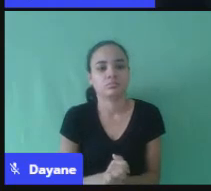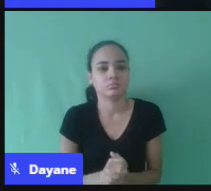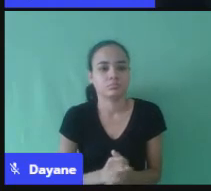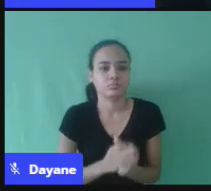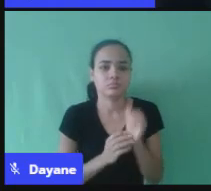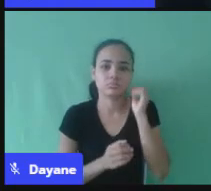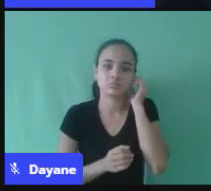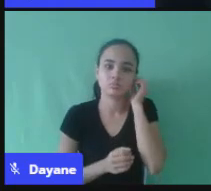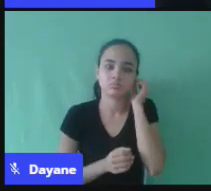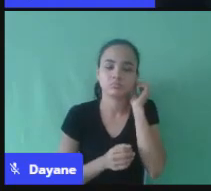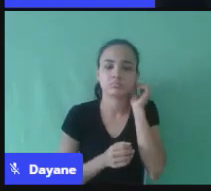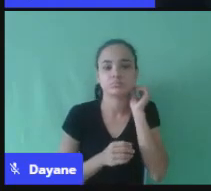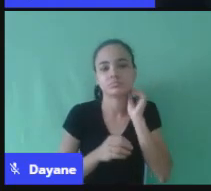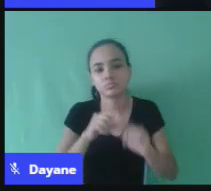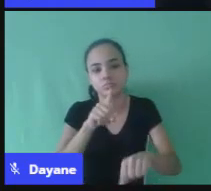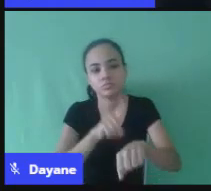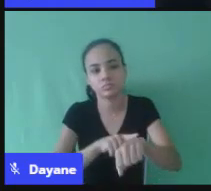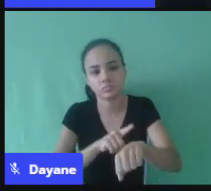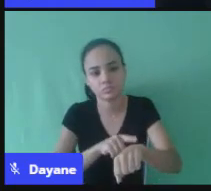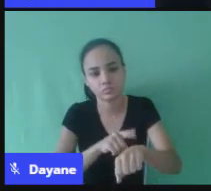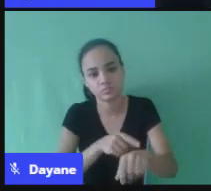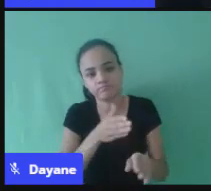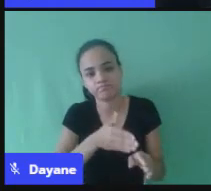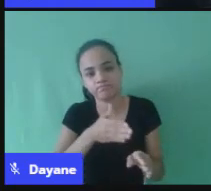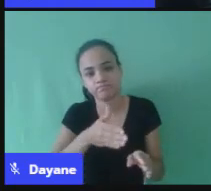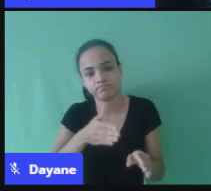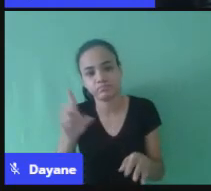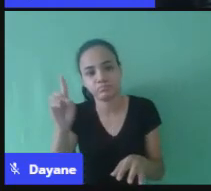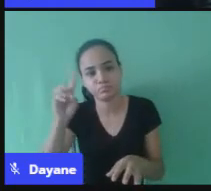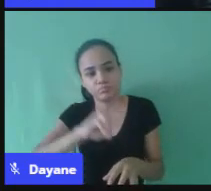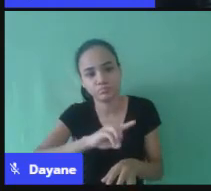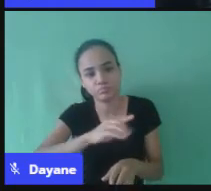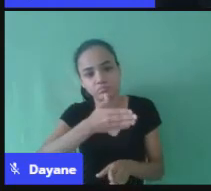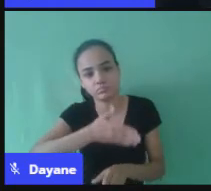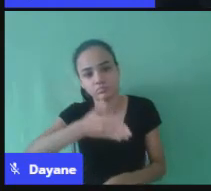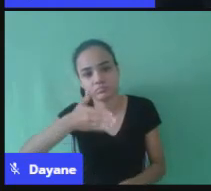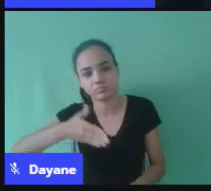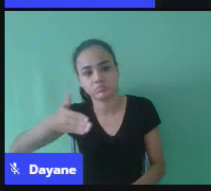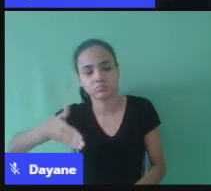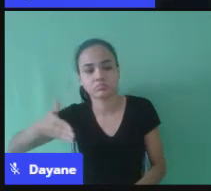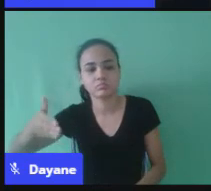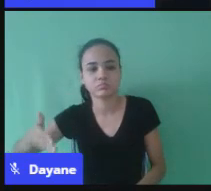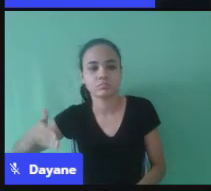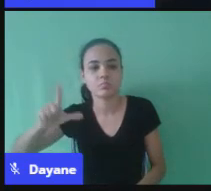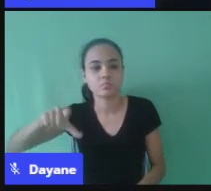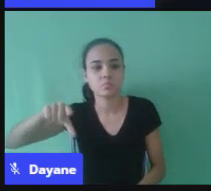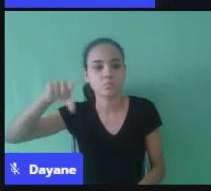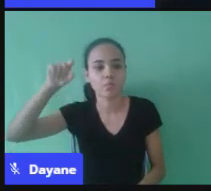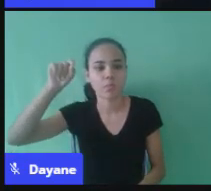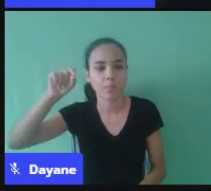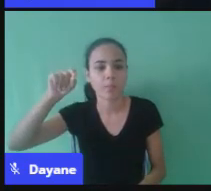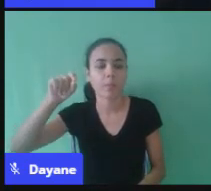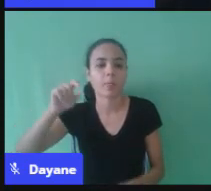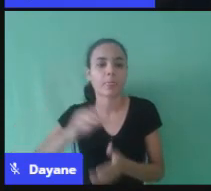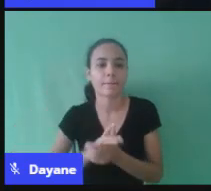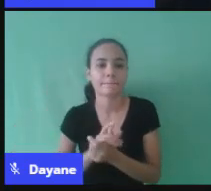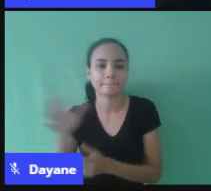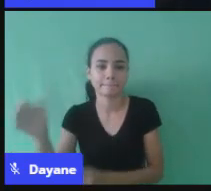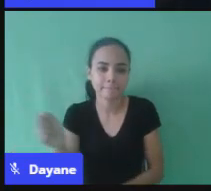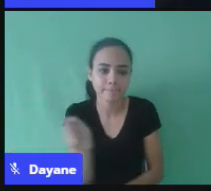já existe. Educação é mistura desde sempre. Só que, nos modelos como nós